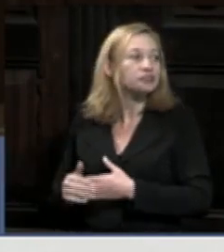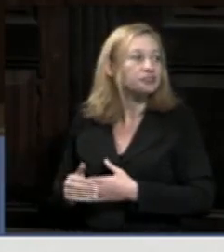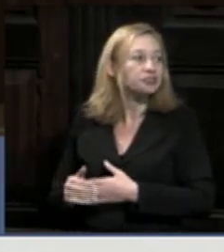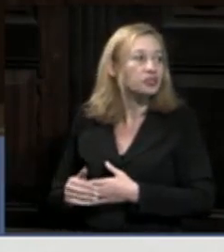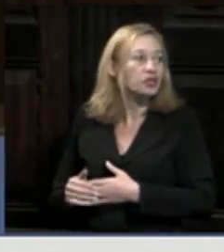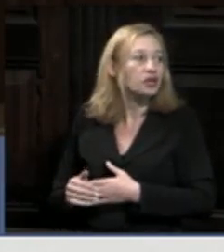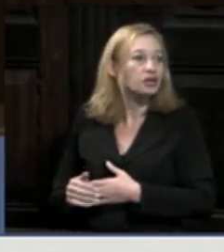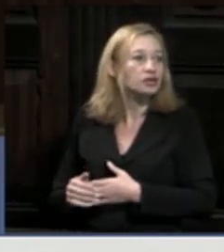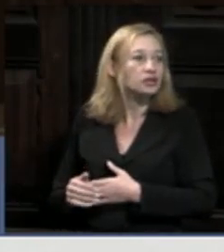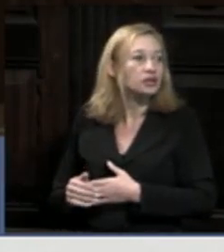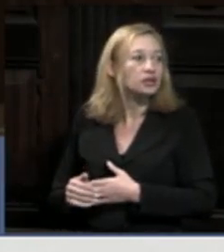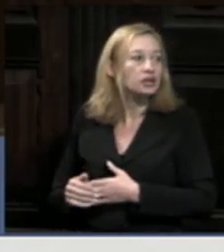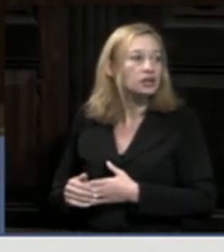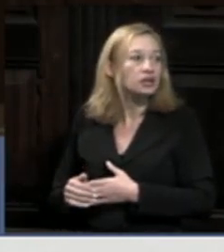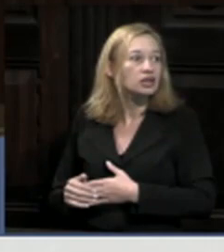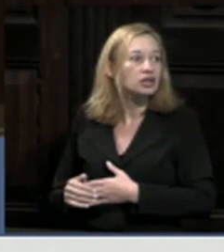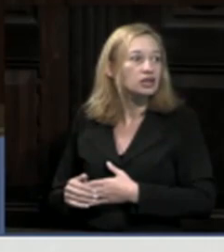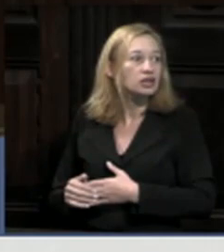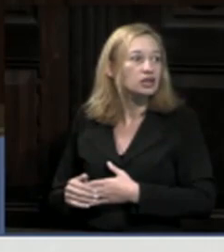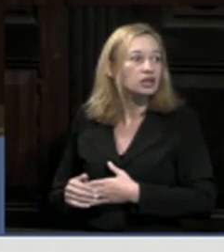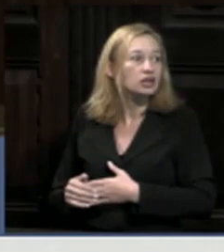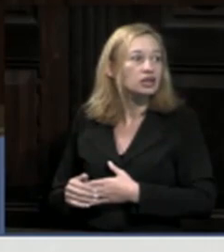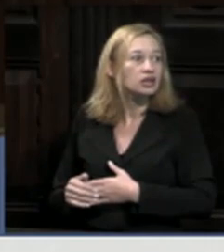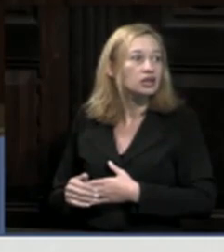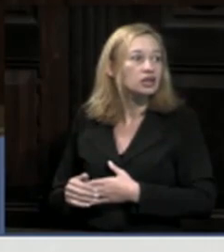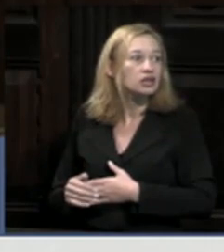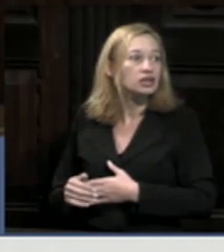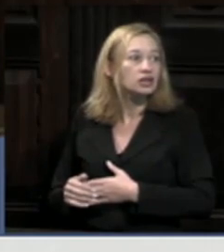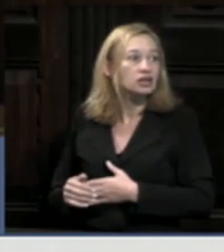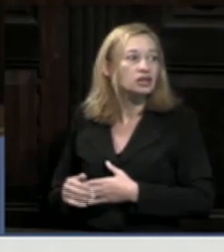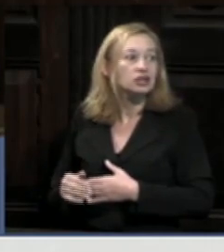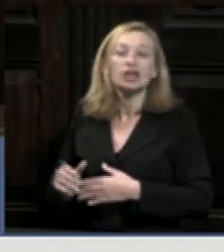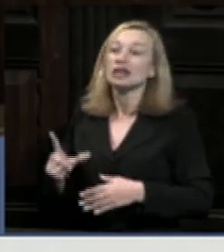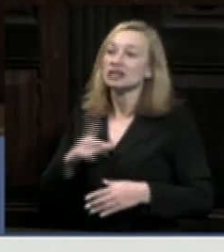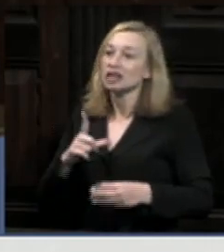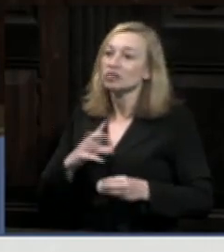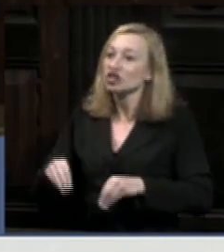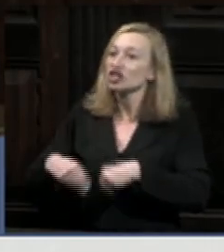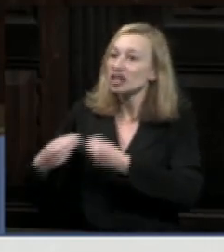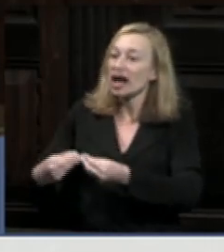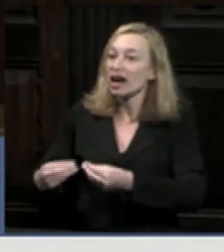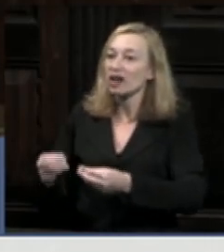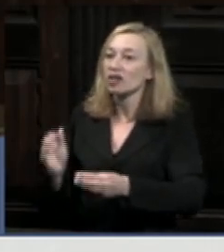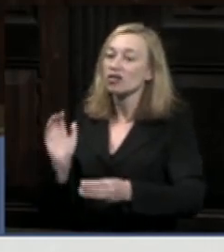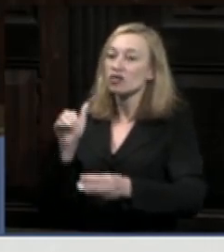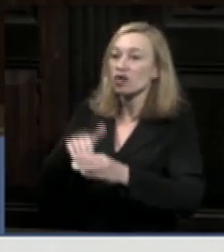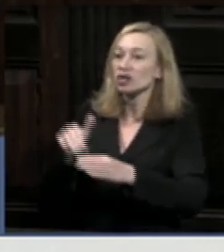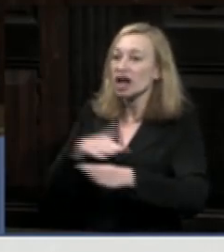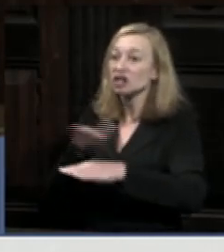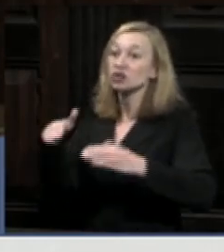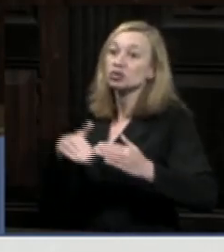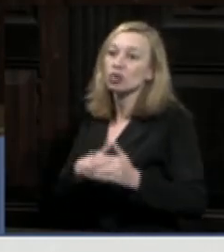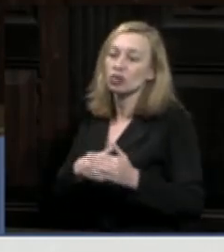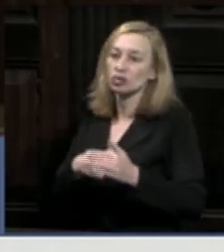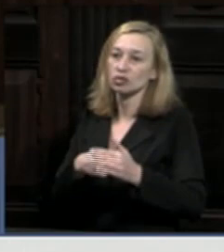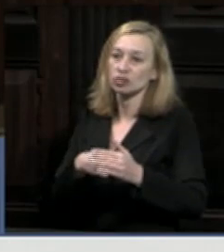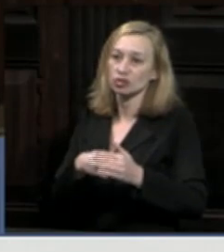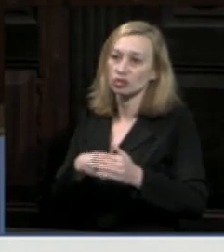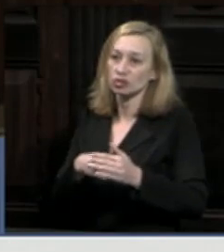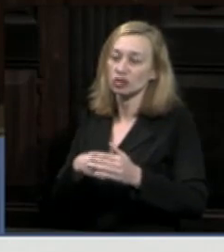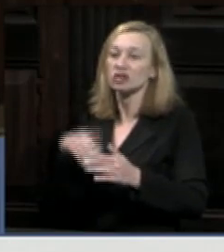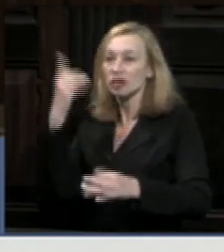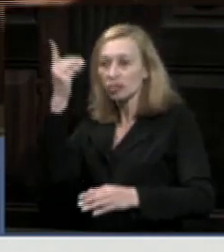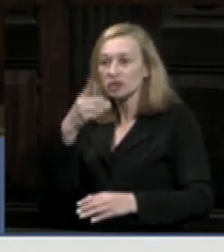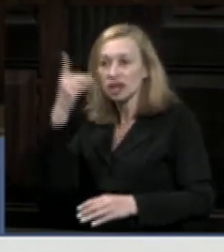por incrível que pareça nós temos na volte pra todos os candidatos temos nosso querido marcelo freixo é um grande quadro